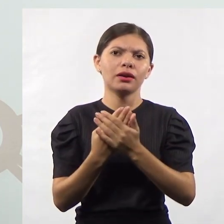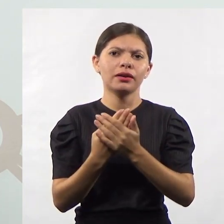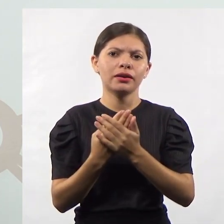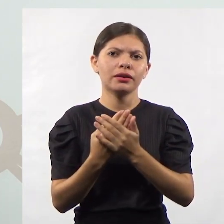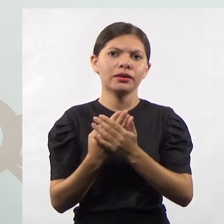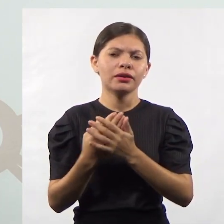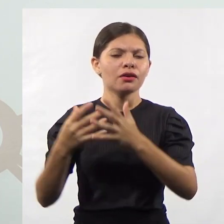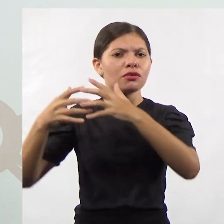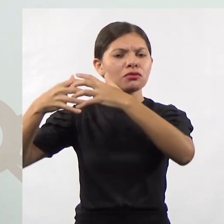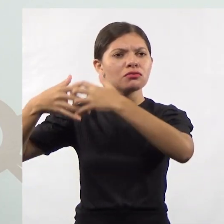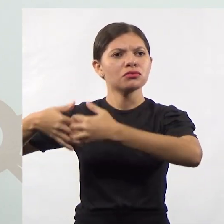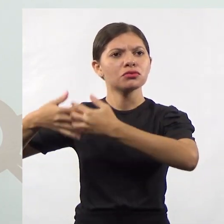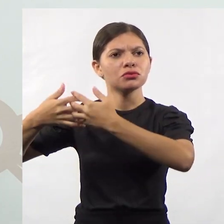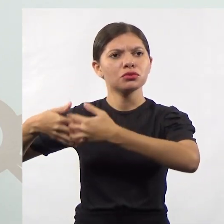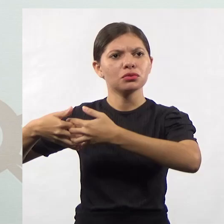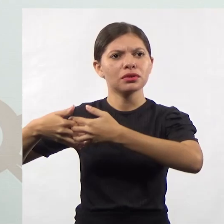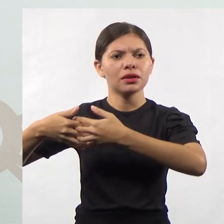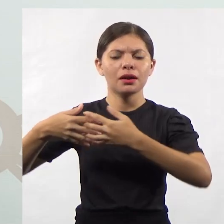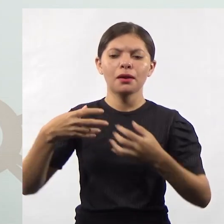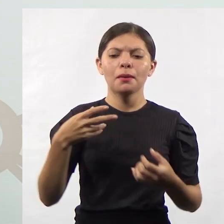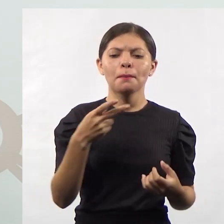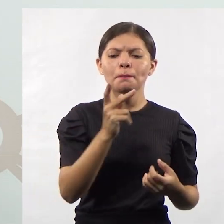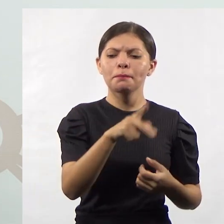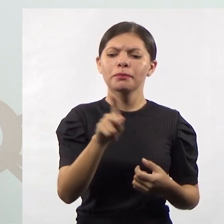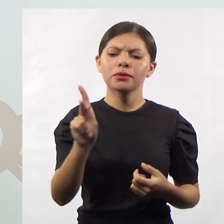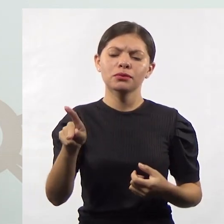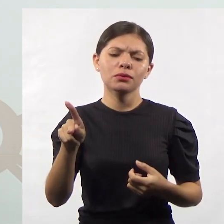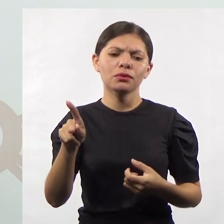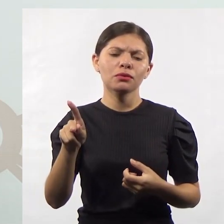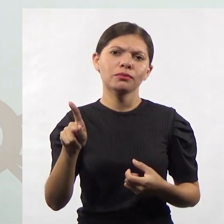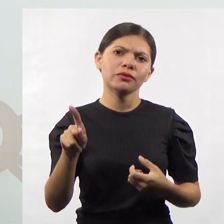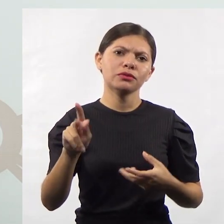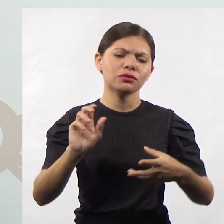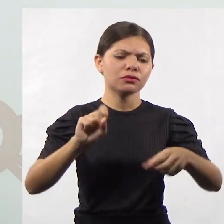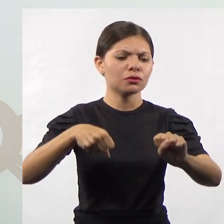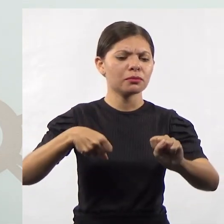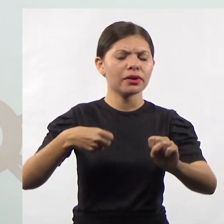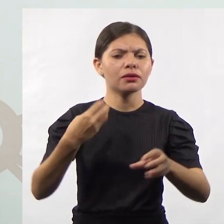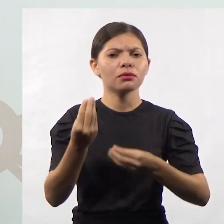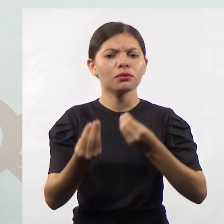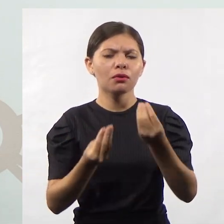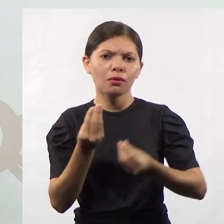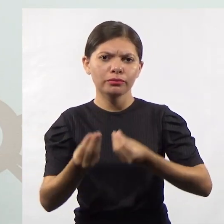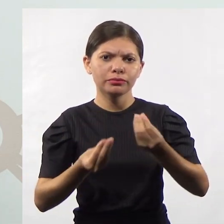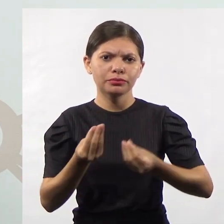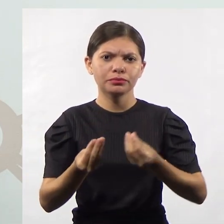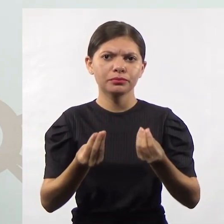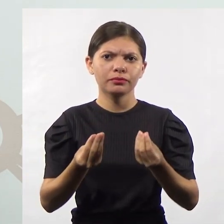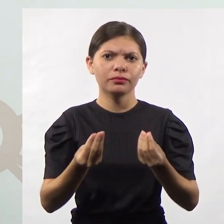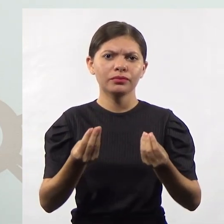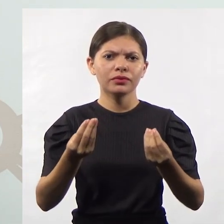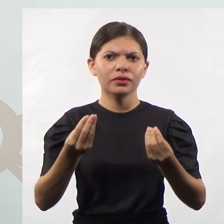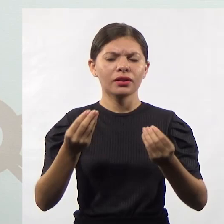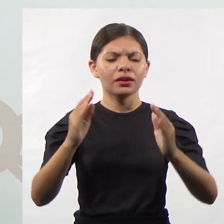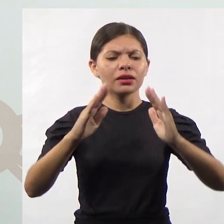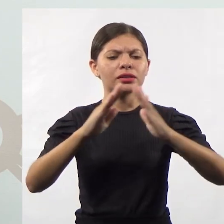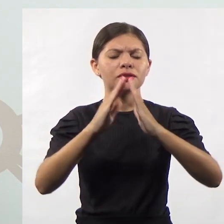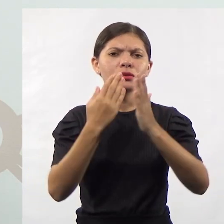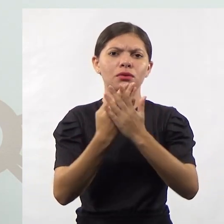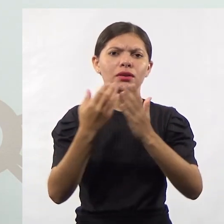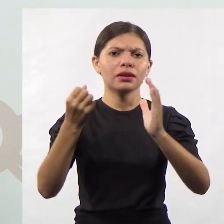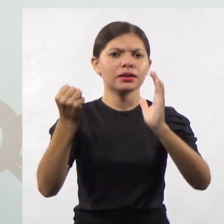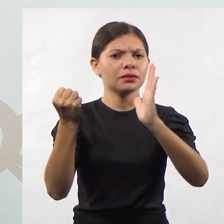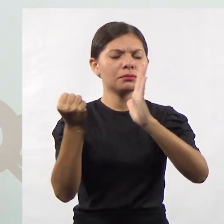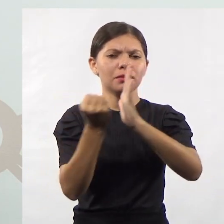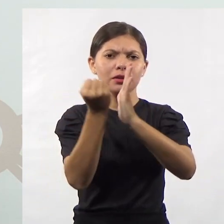pessoas que atuam naquela escola, como que elas se formaram, como essa escola impactou aí a